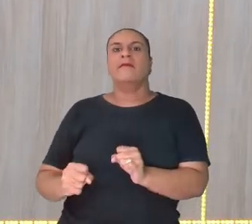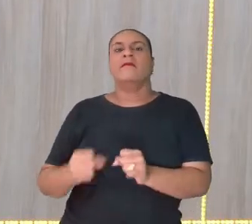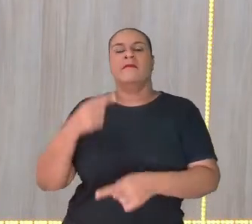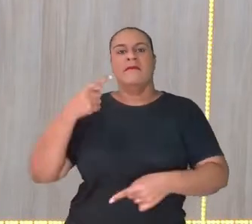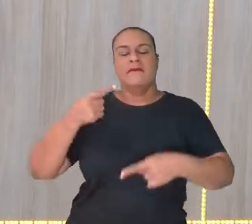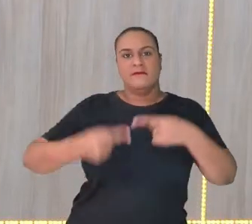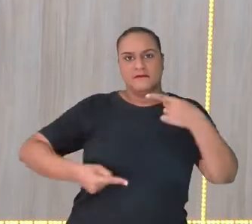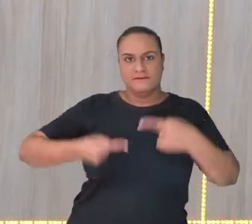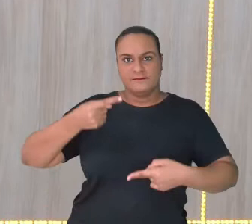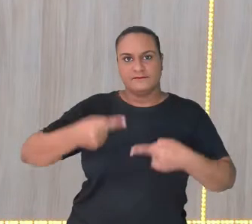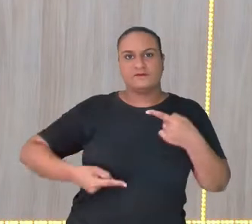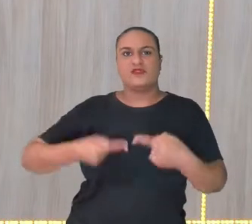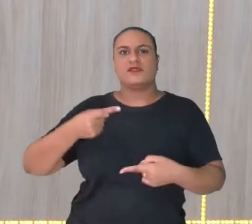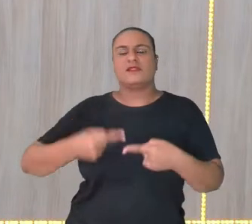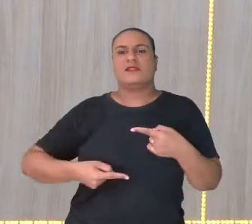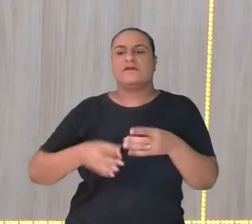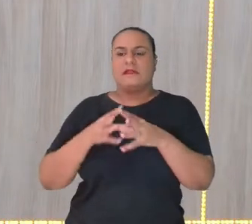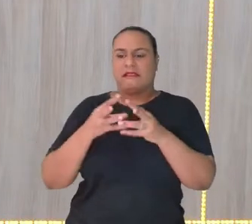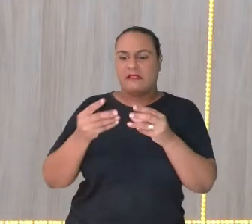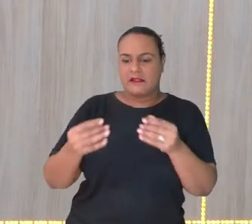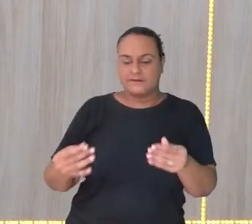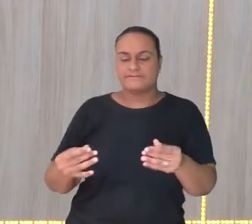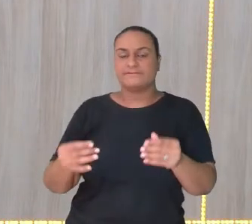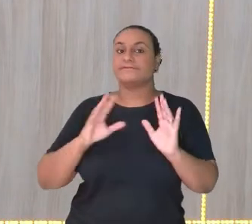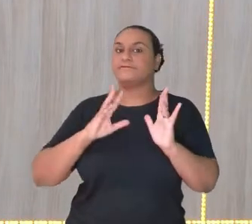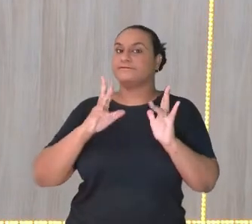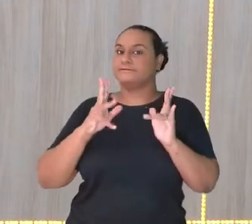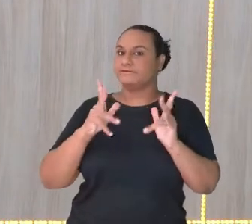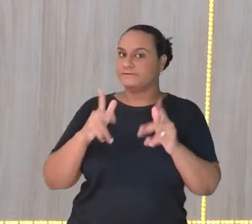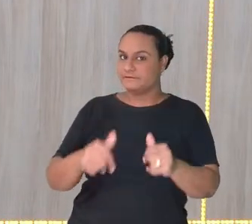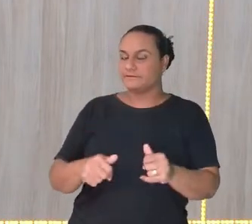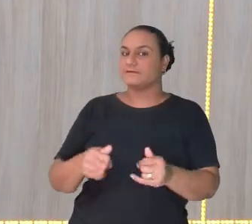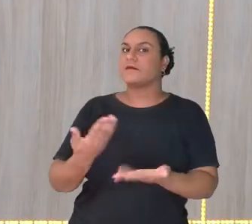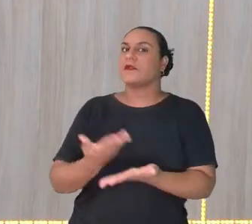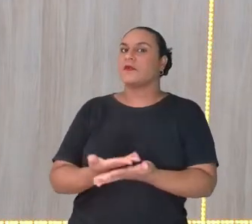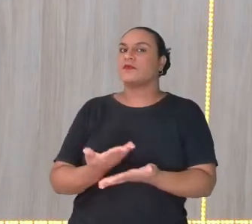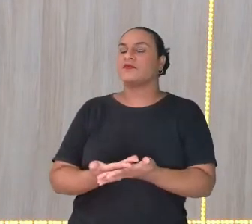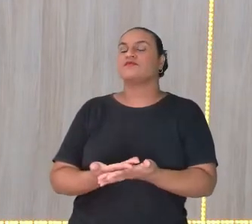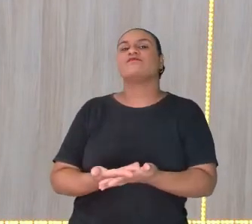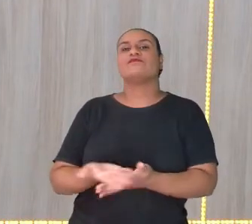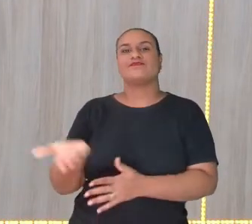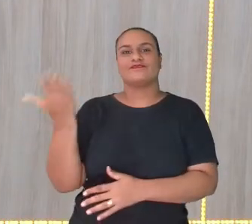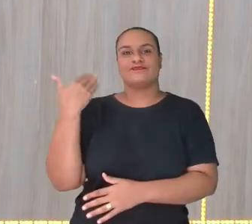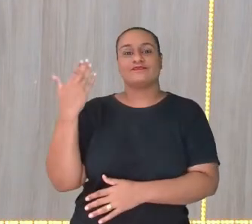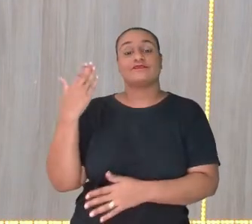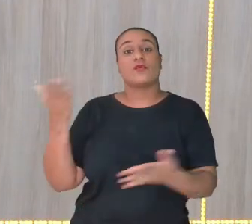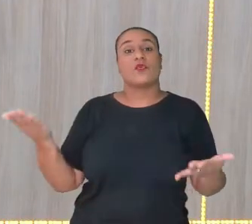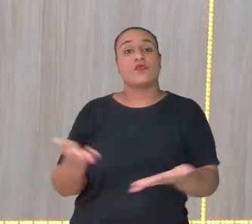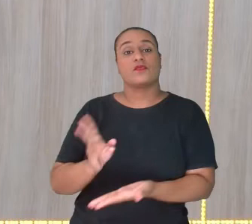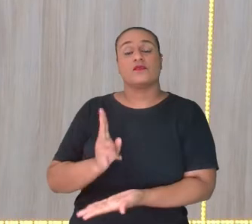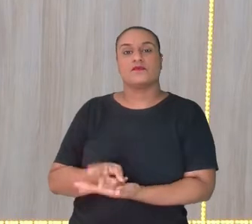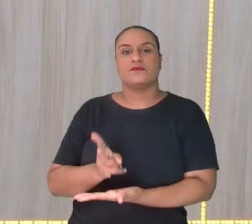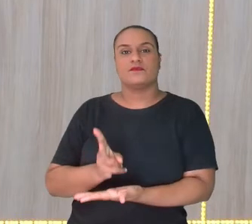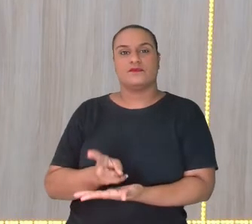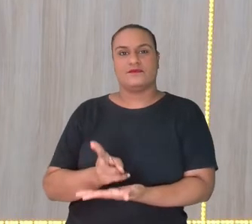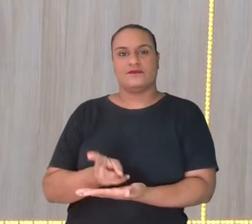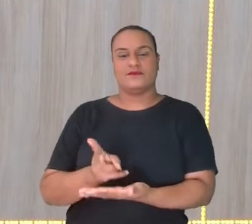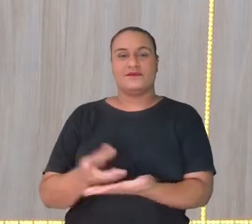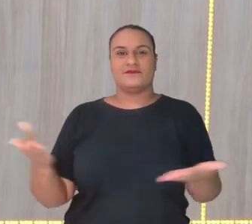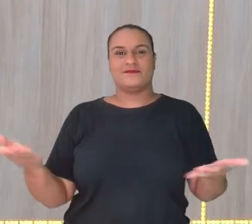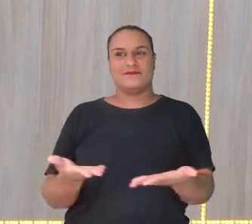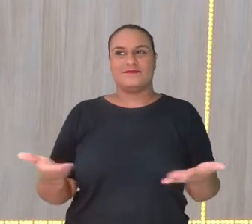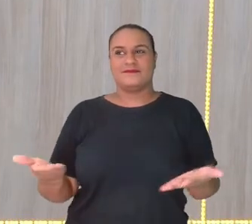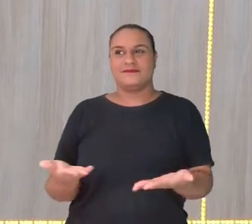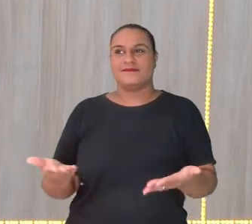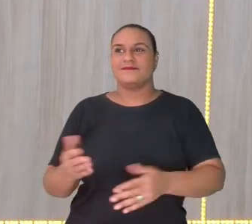ficasse ali fragmentado. Então isso tudo a gente viu na aula passada. Então vamos dar continuidade a isso na aula de